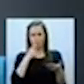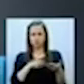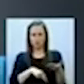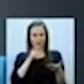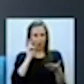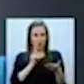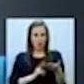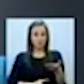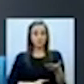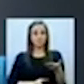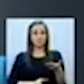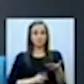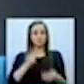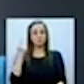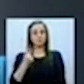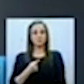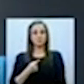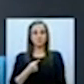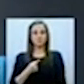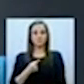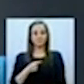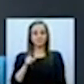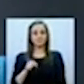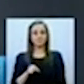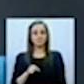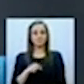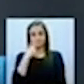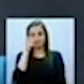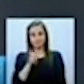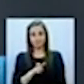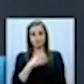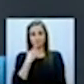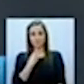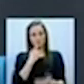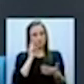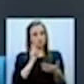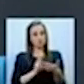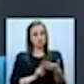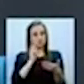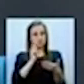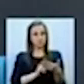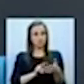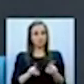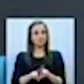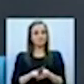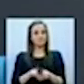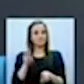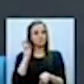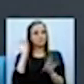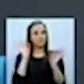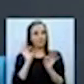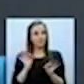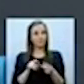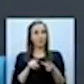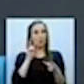obriga a um determinado isolamento da pessoa, que não é a mesma coisa que ouvir uma música ou que ver